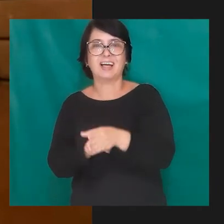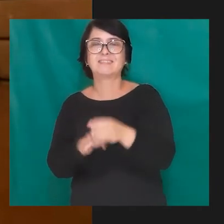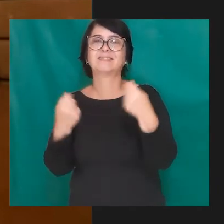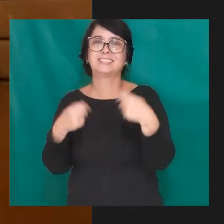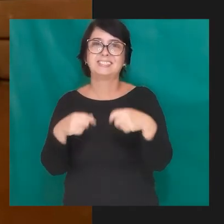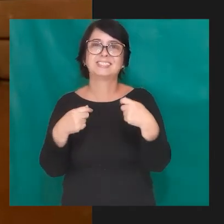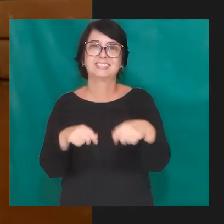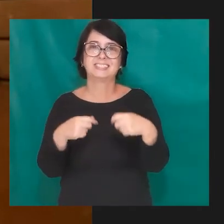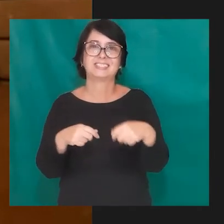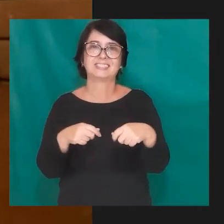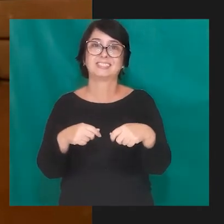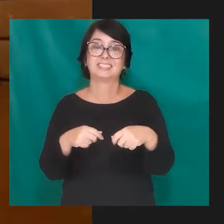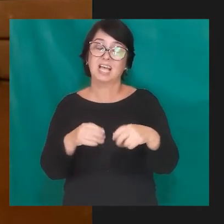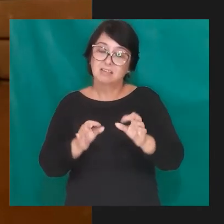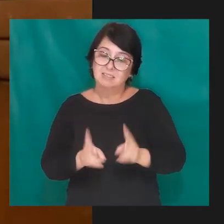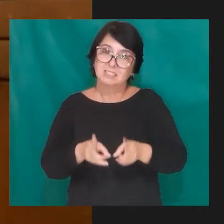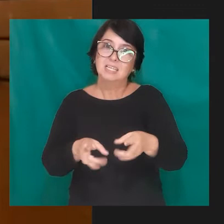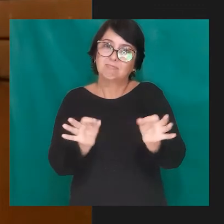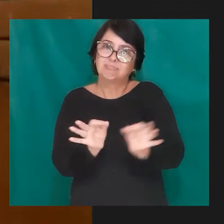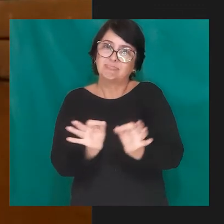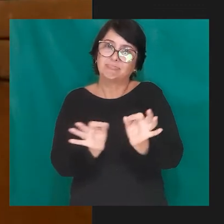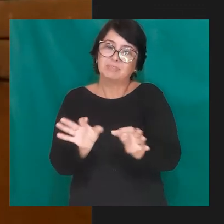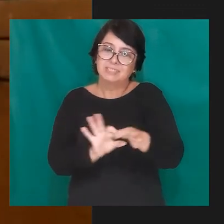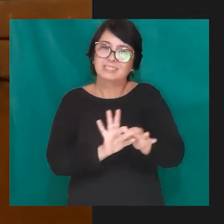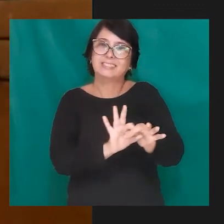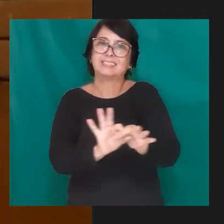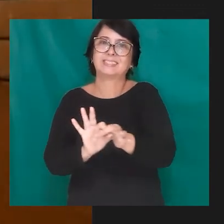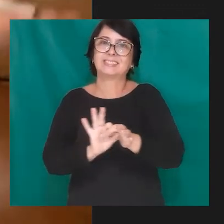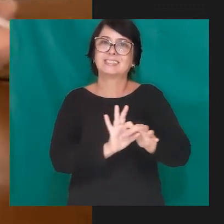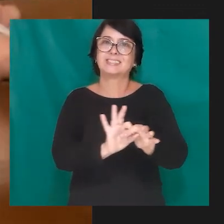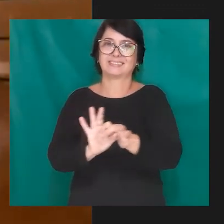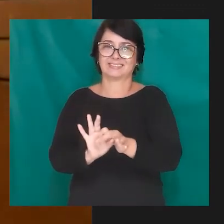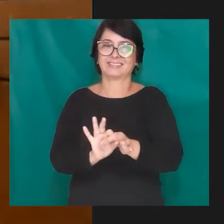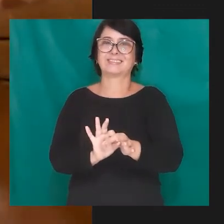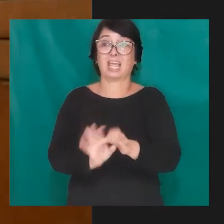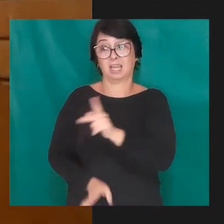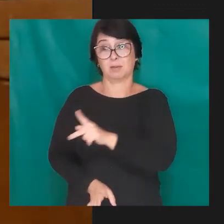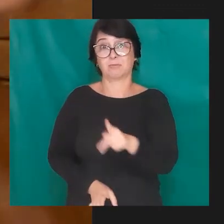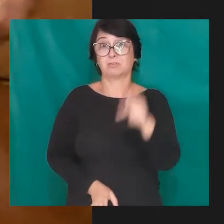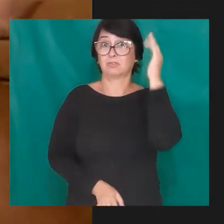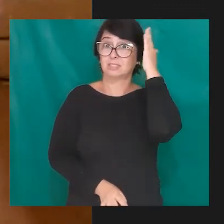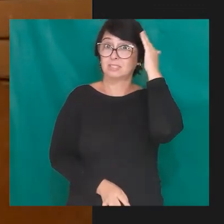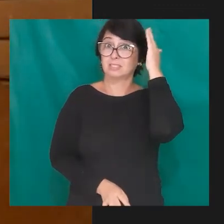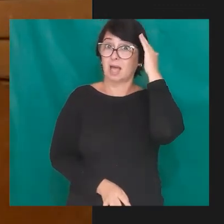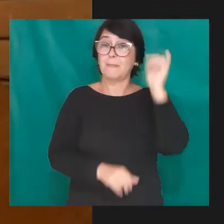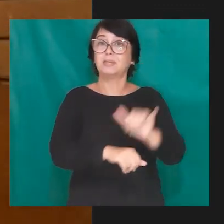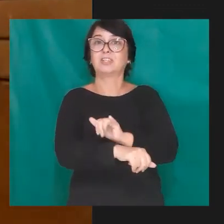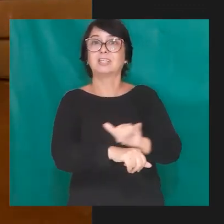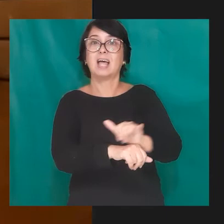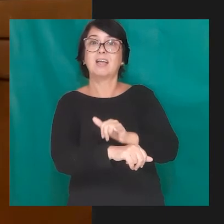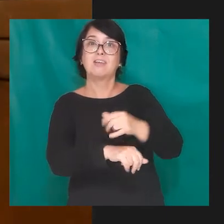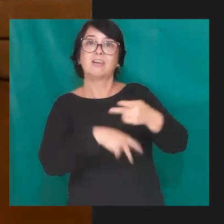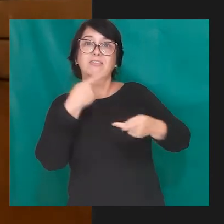precisa que a coisa esteja toda em sintonia entre os professores e que o professor saiba, né? Gaita ponto, né?